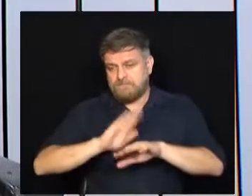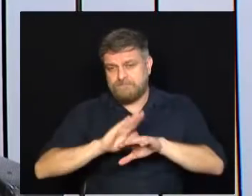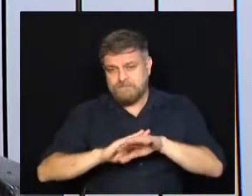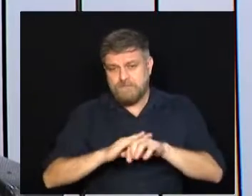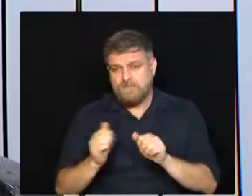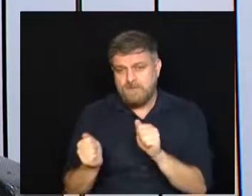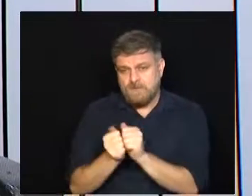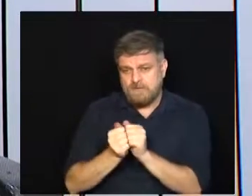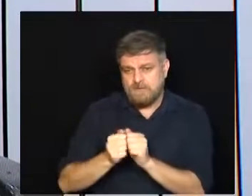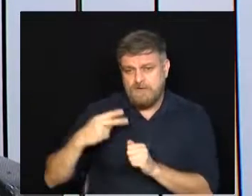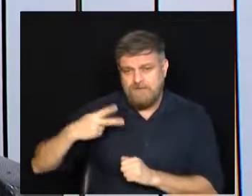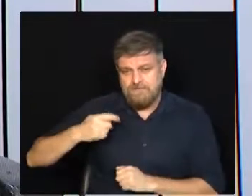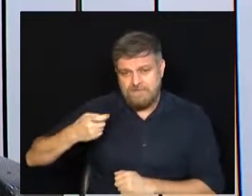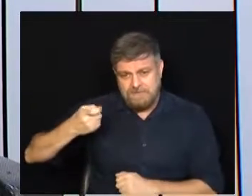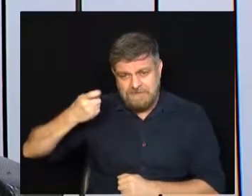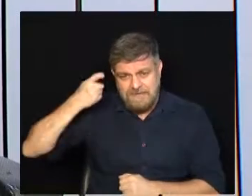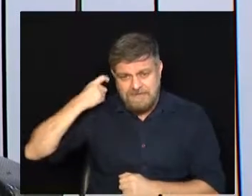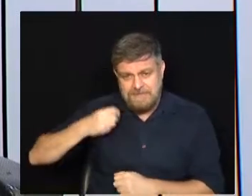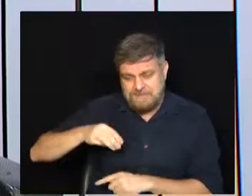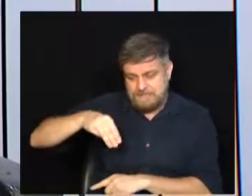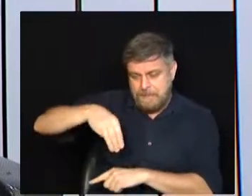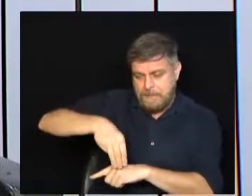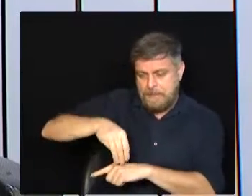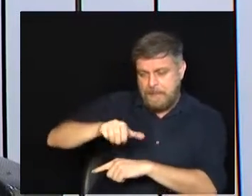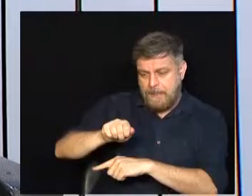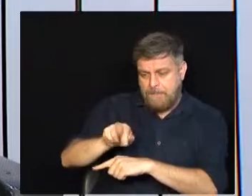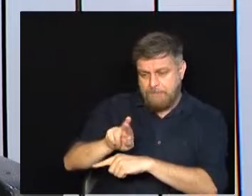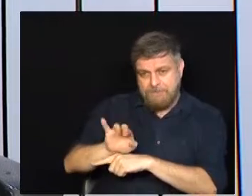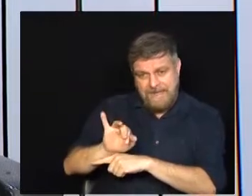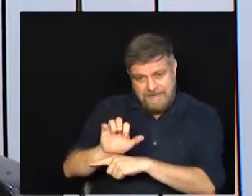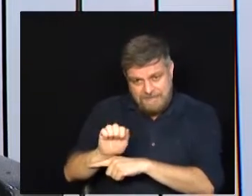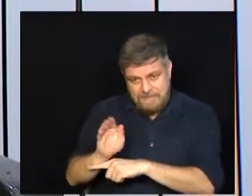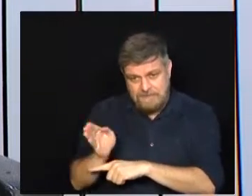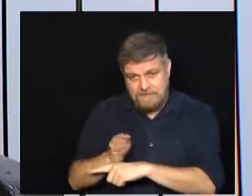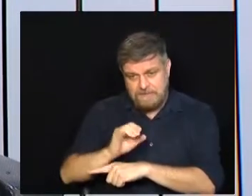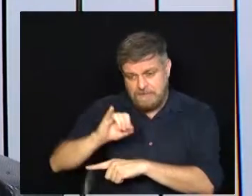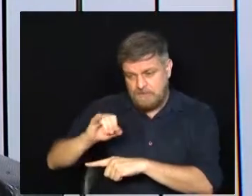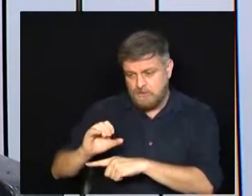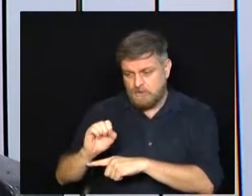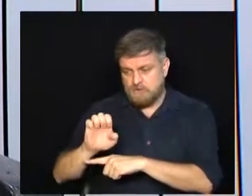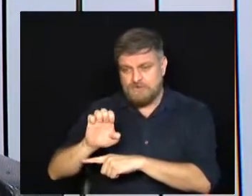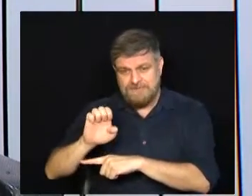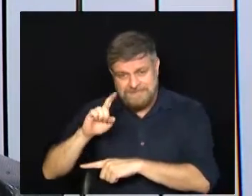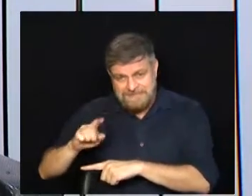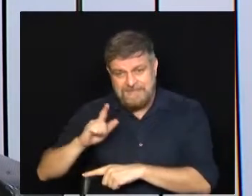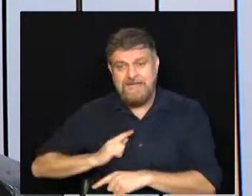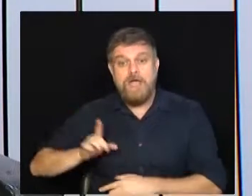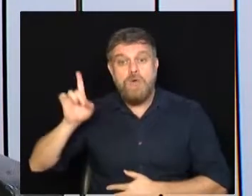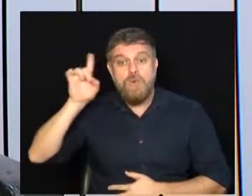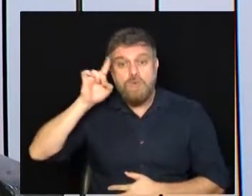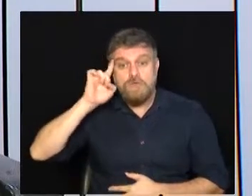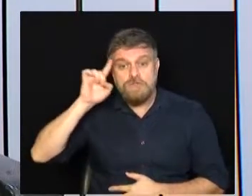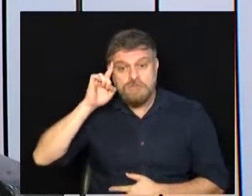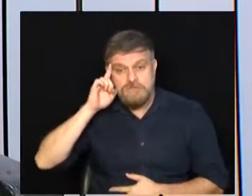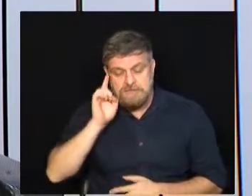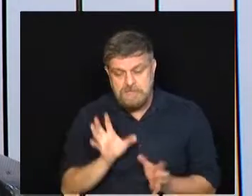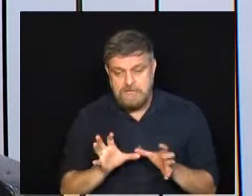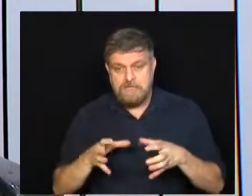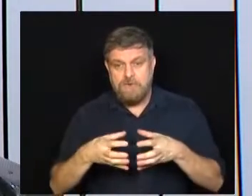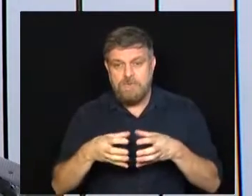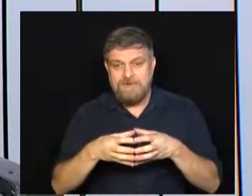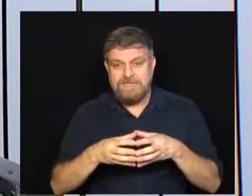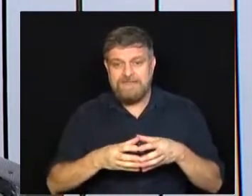com a ex-vereadora Maria José, do projeto do Dia da Visibilidade Lésbica, que,